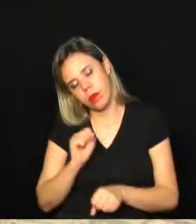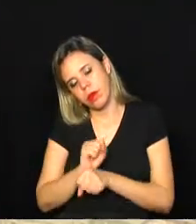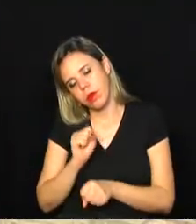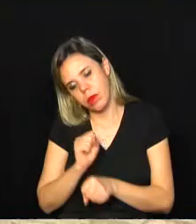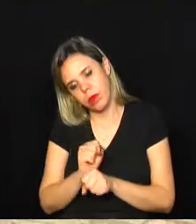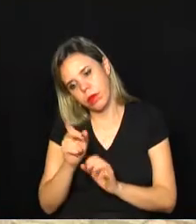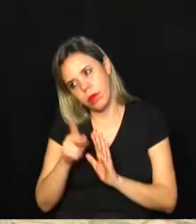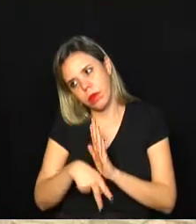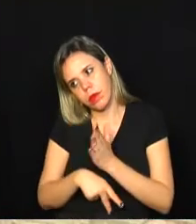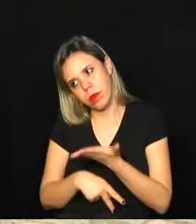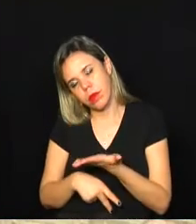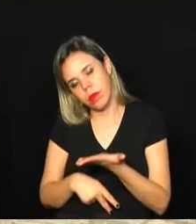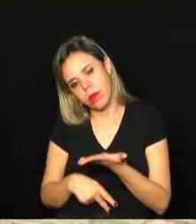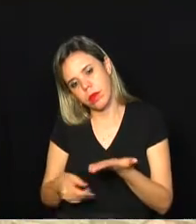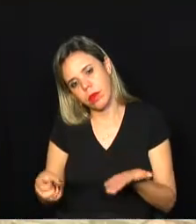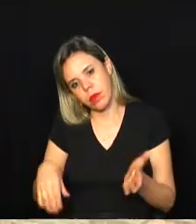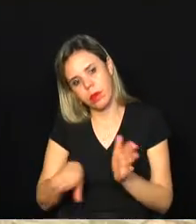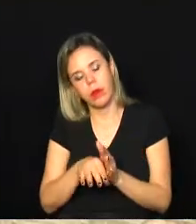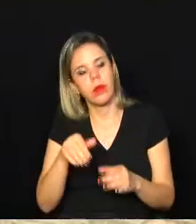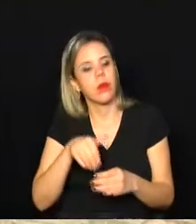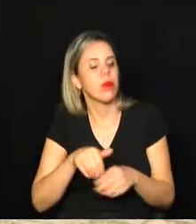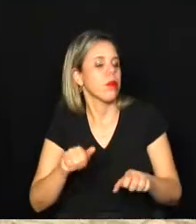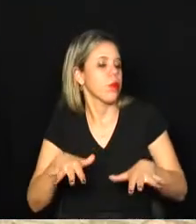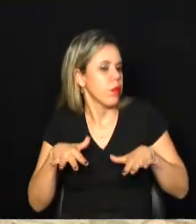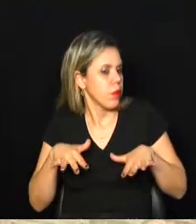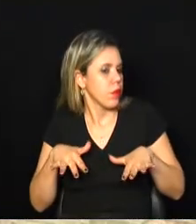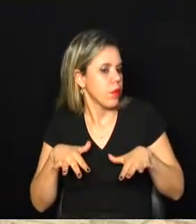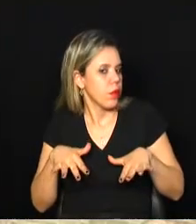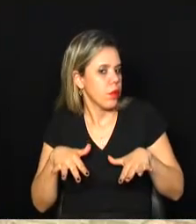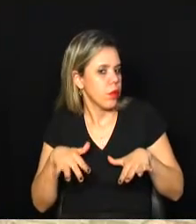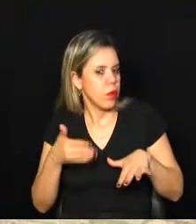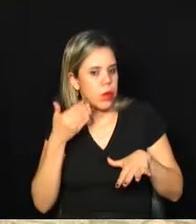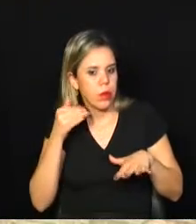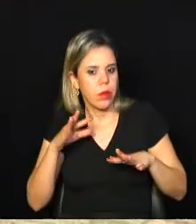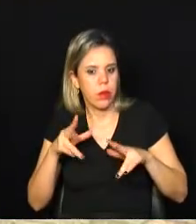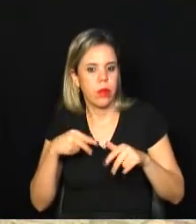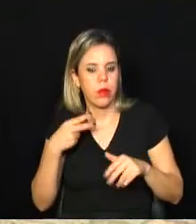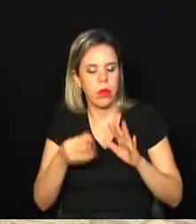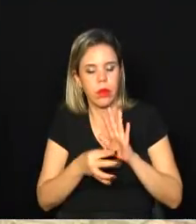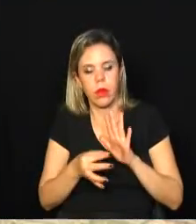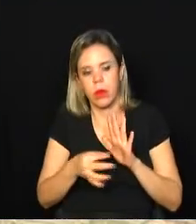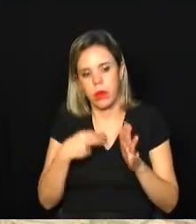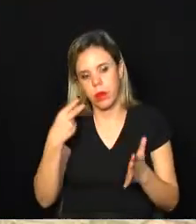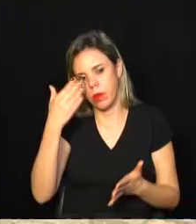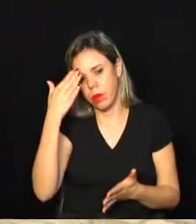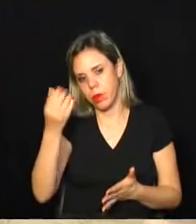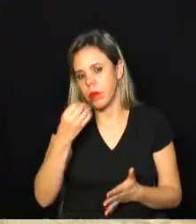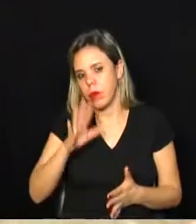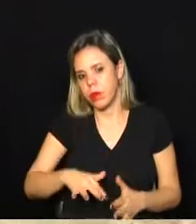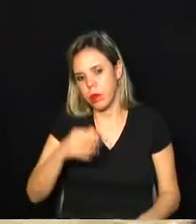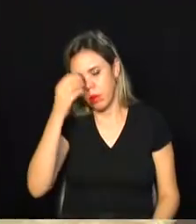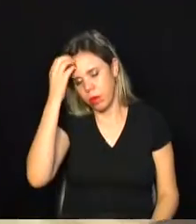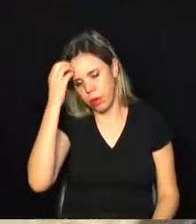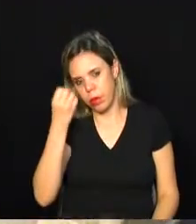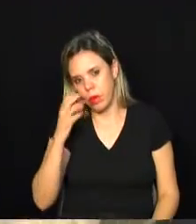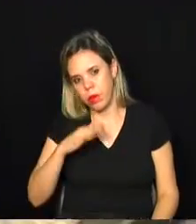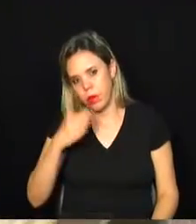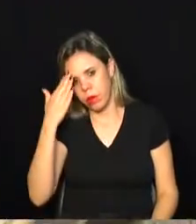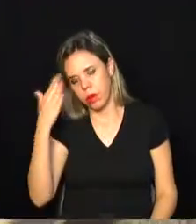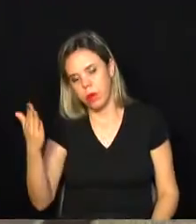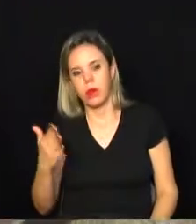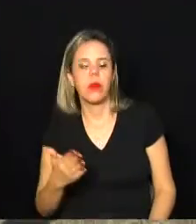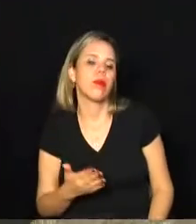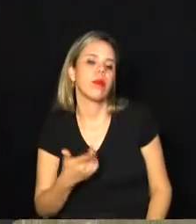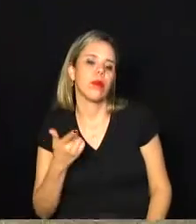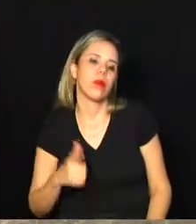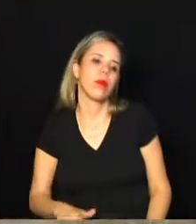aguarda esse projeto chegar novamente avô o cenário apreciação de todos os vereadores Obrigado uma boa tarde Verdade Obrigado